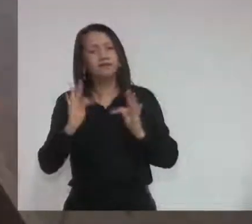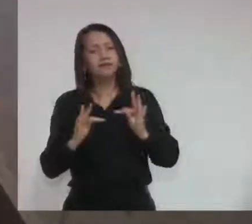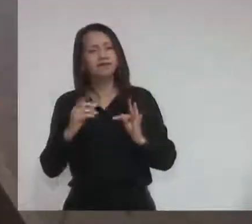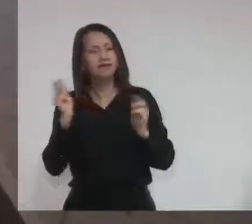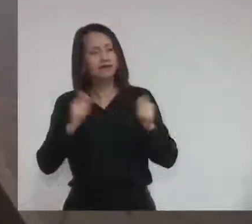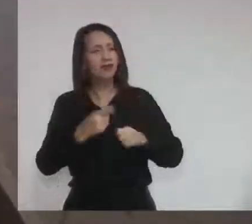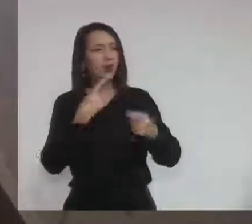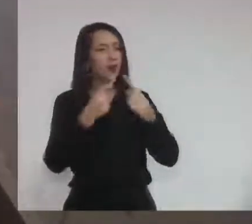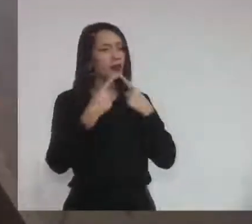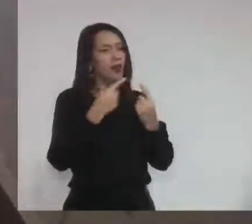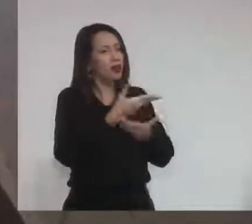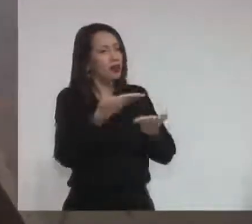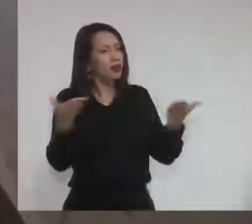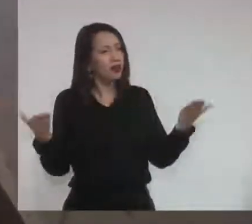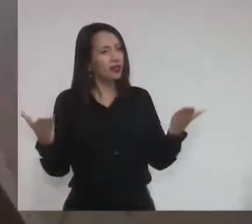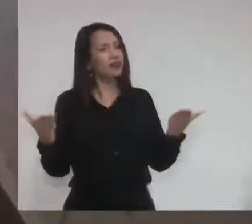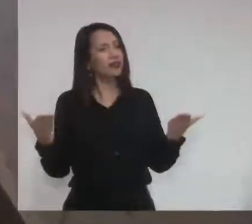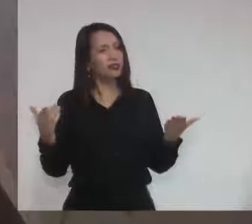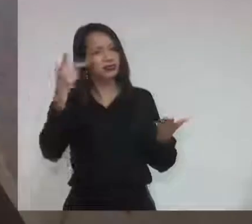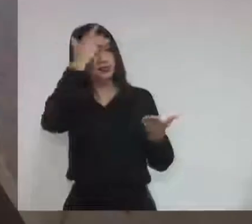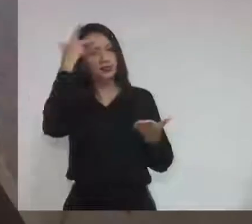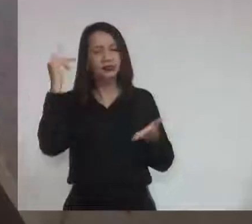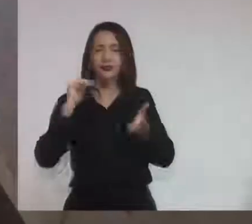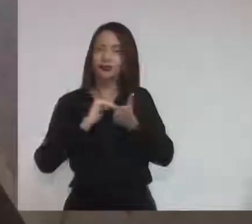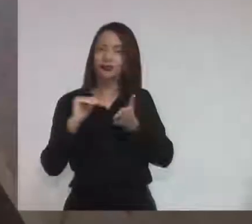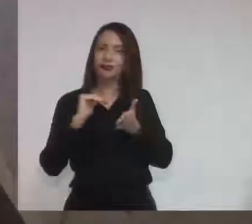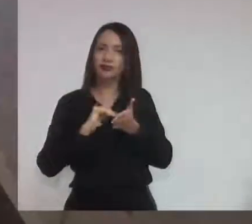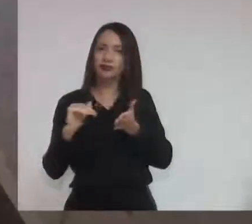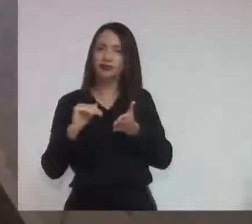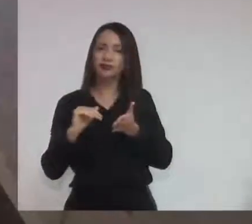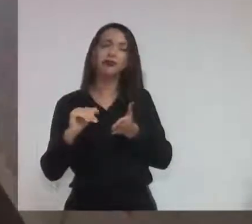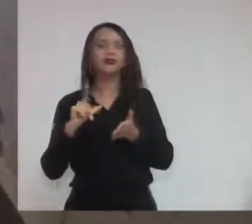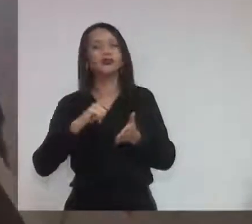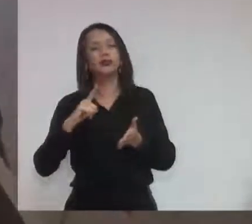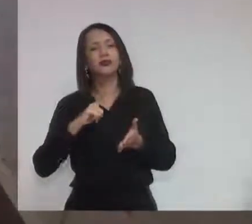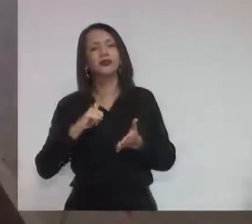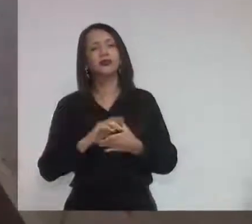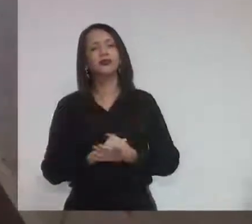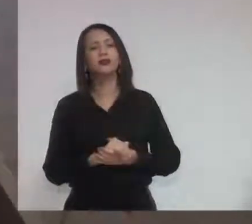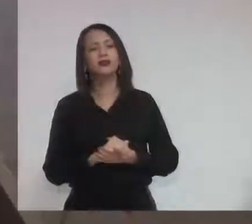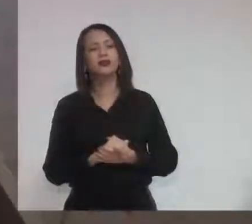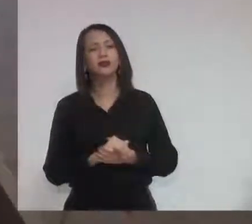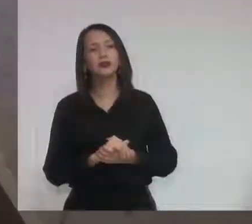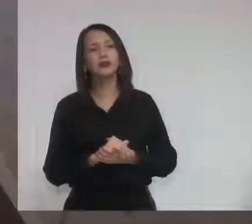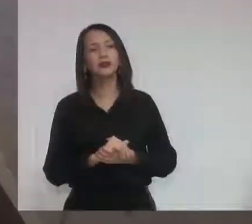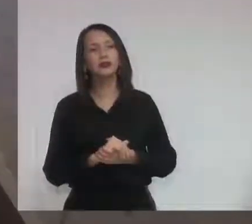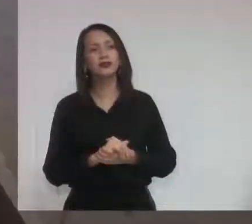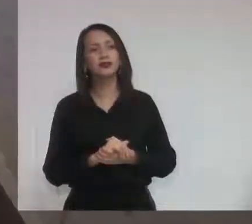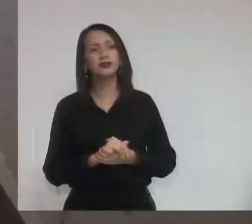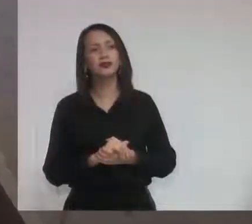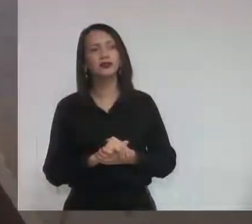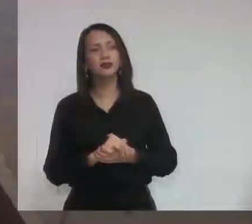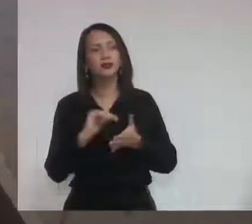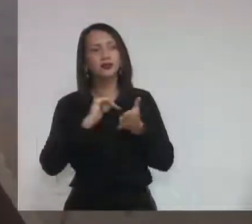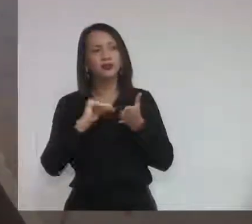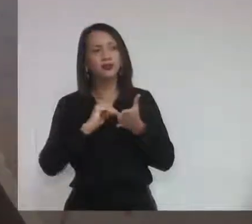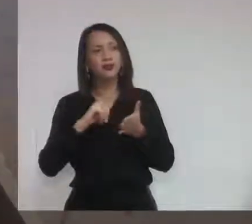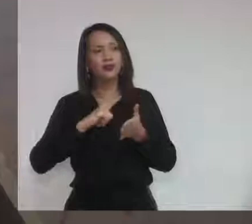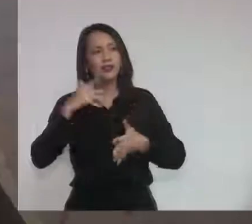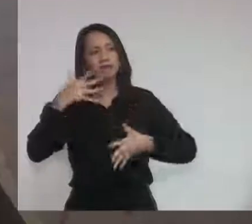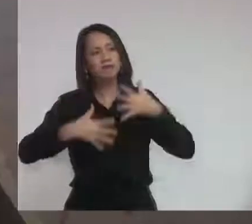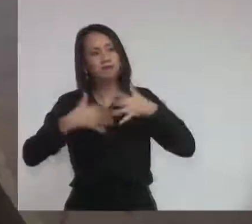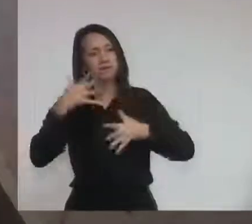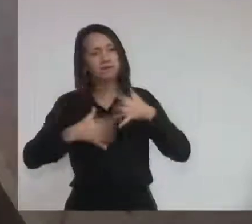político, né, tanto com os demais secretários, que se entenda bem, né, não é inadmissível o secretário ficar